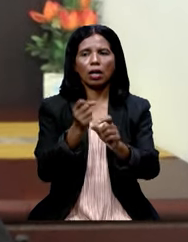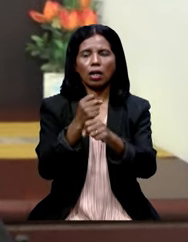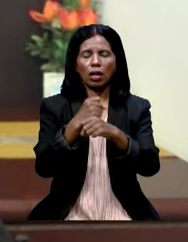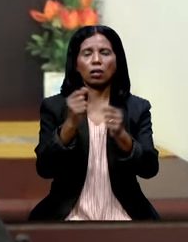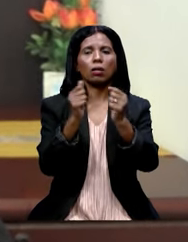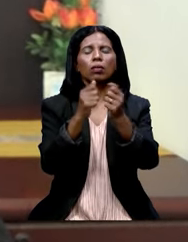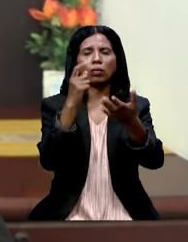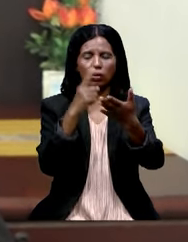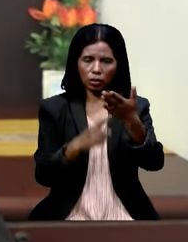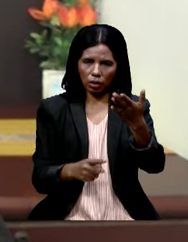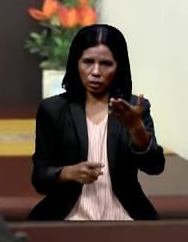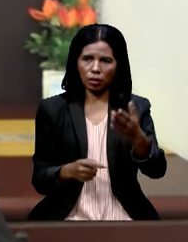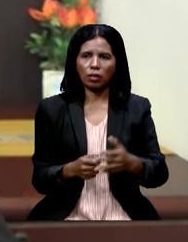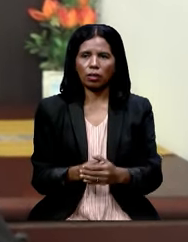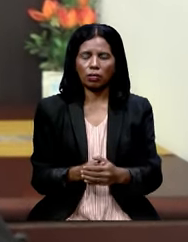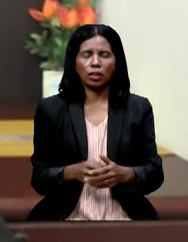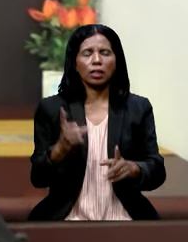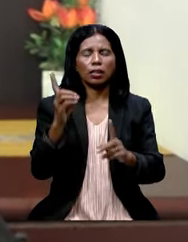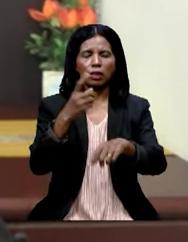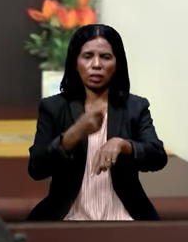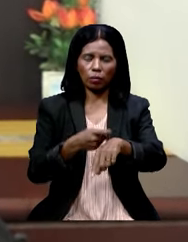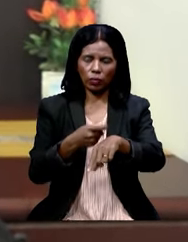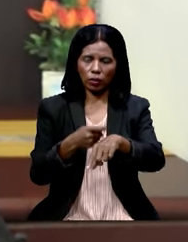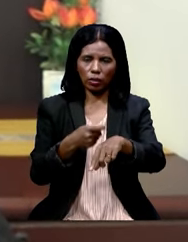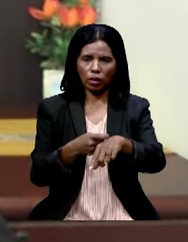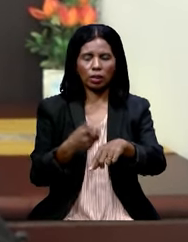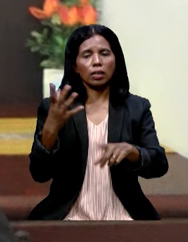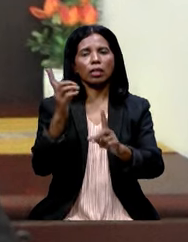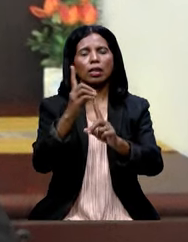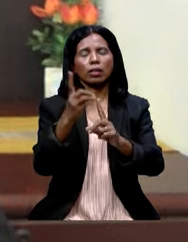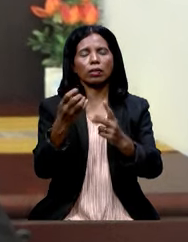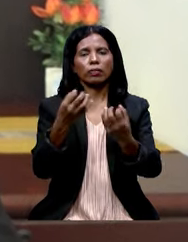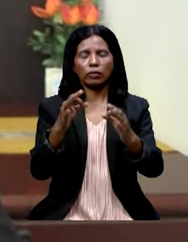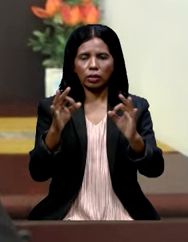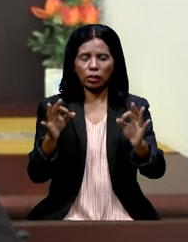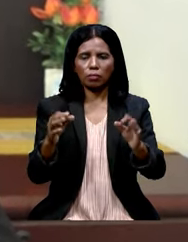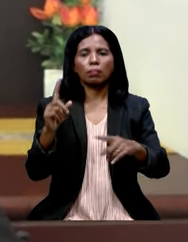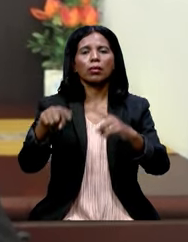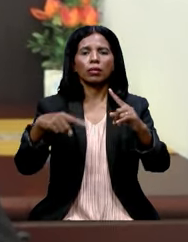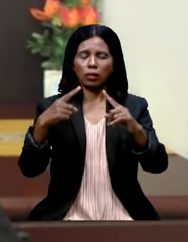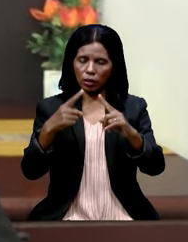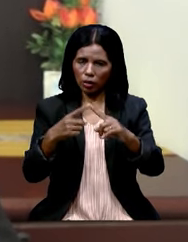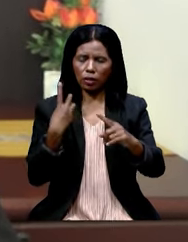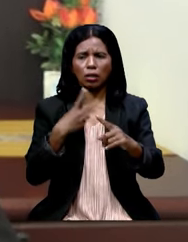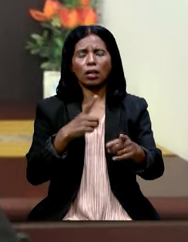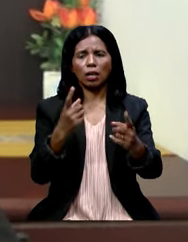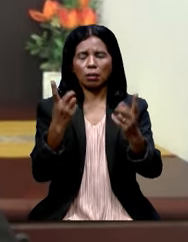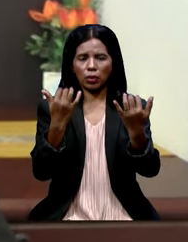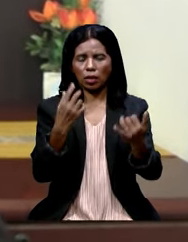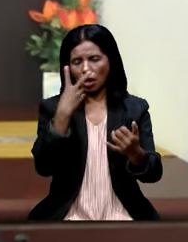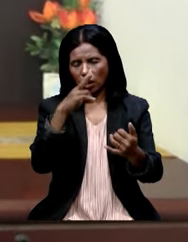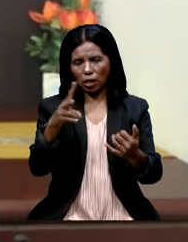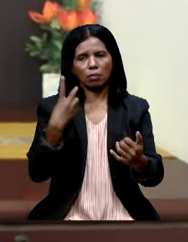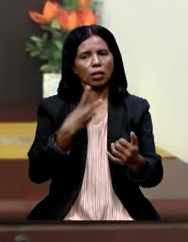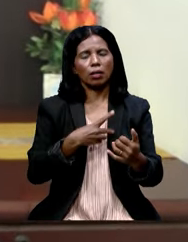saída, minha duração né, tem que mencionar na ba, e da Nebê tá colher com a Nabá retulagem. Na realidade, onde eu me torno, me arreca,